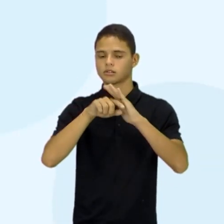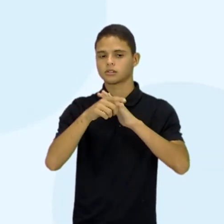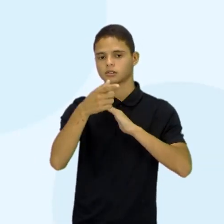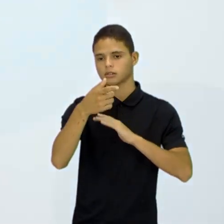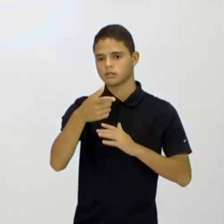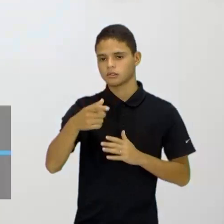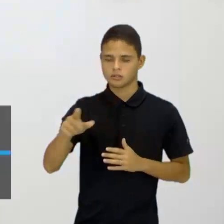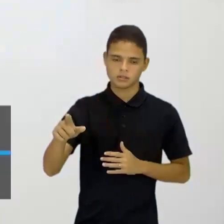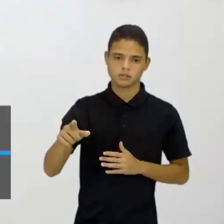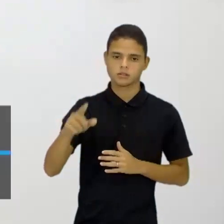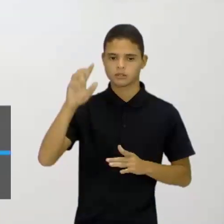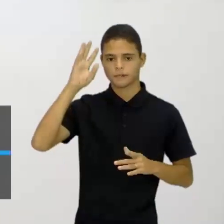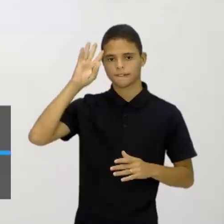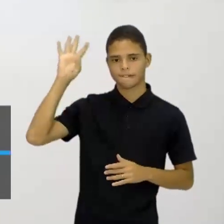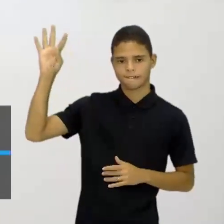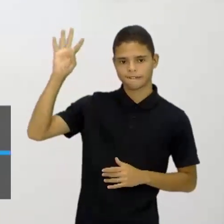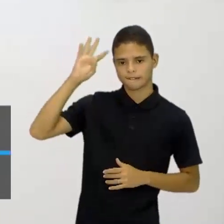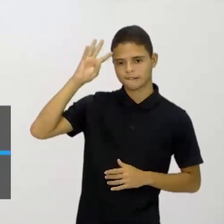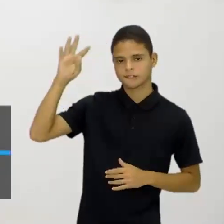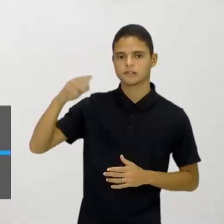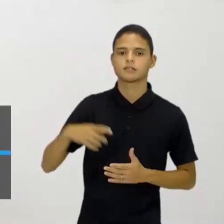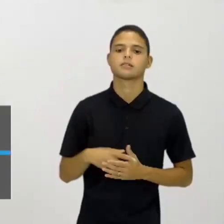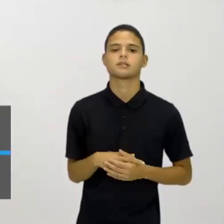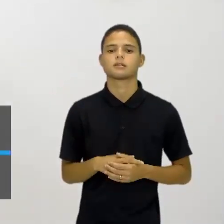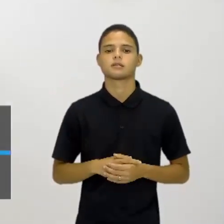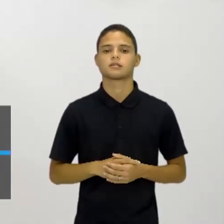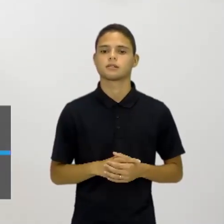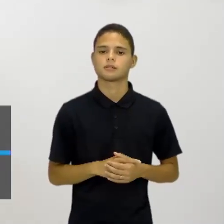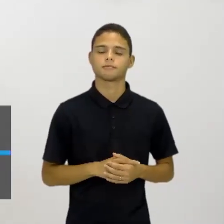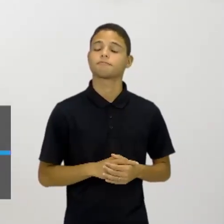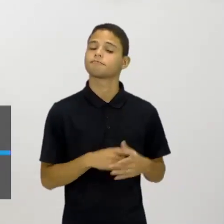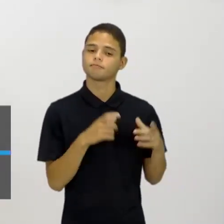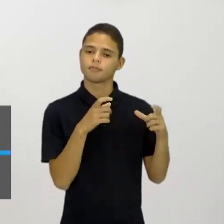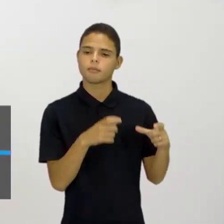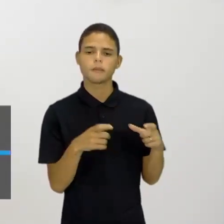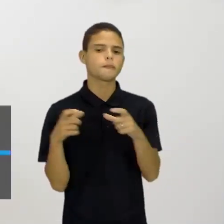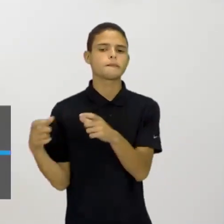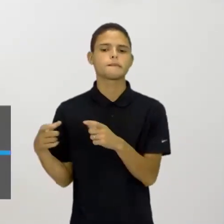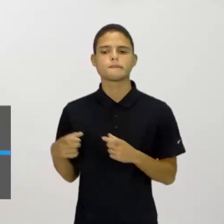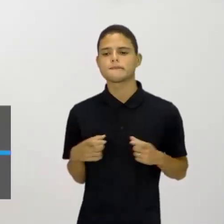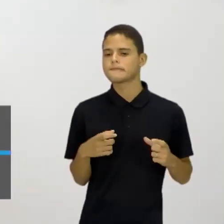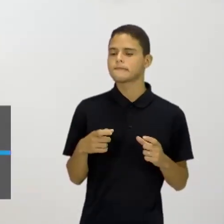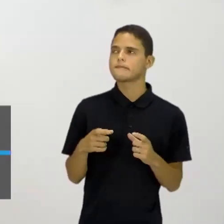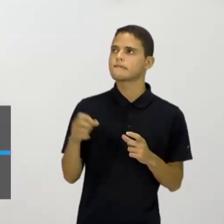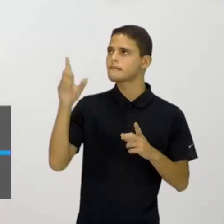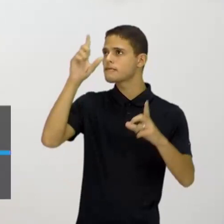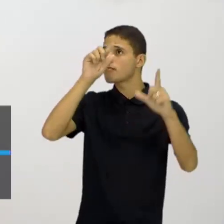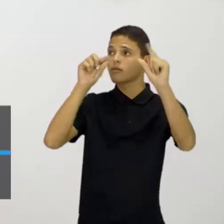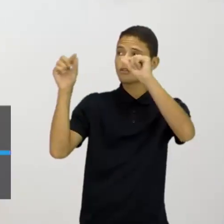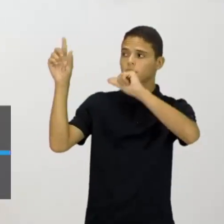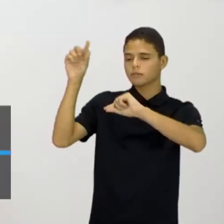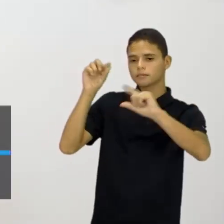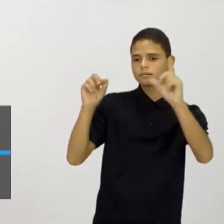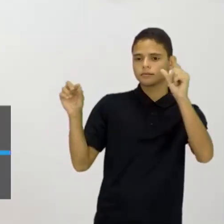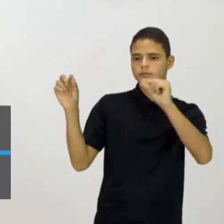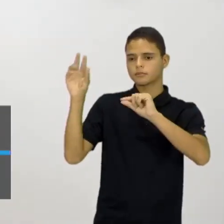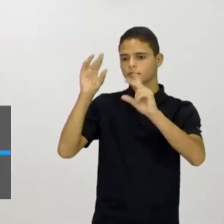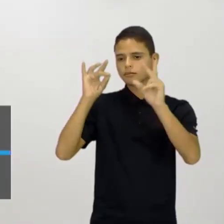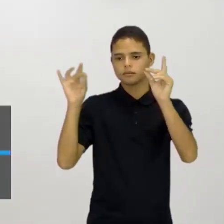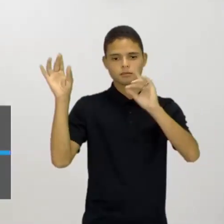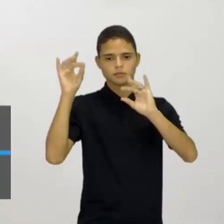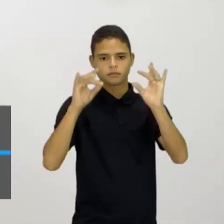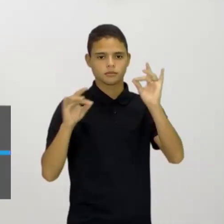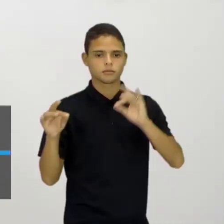mas era só para trazer essa reflexão também e onde é que as os corpos celestes que a gente observa aqui da terra